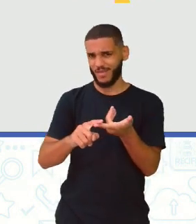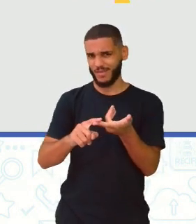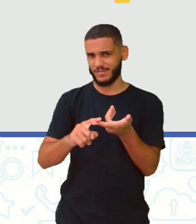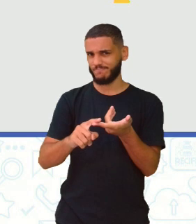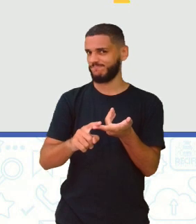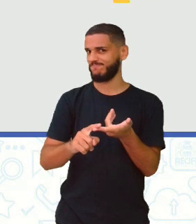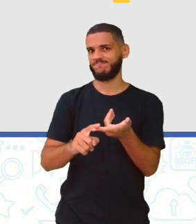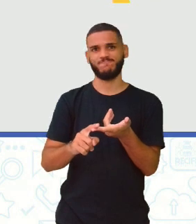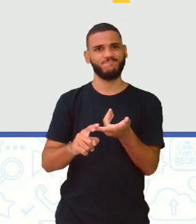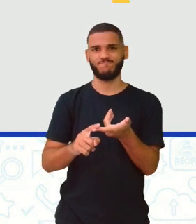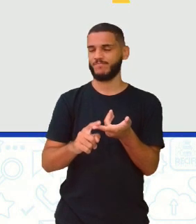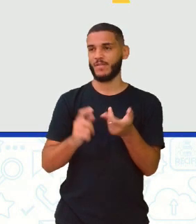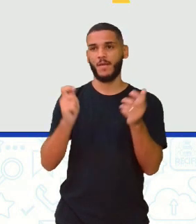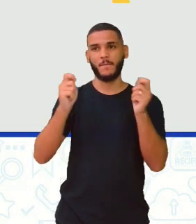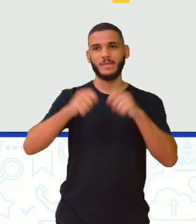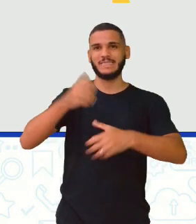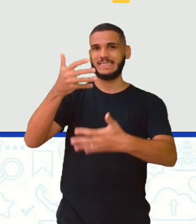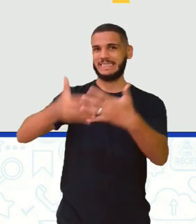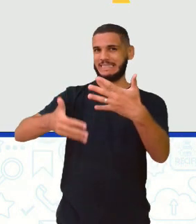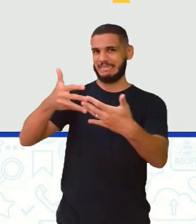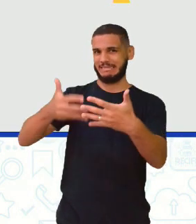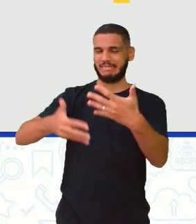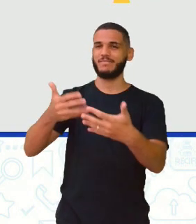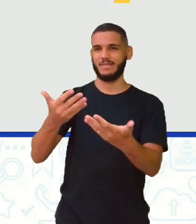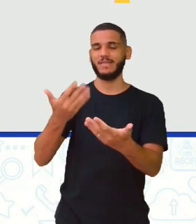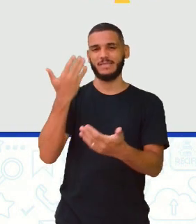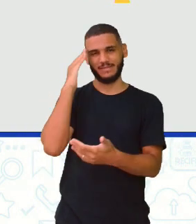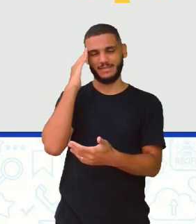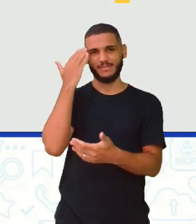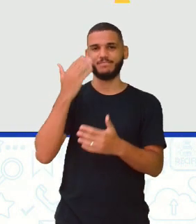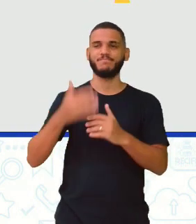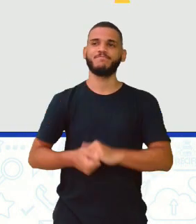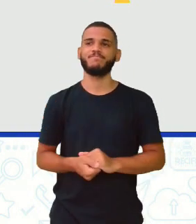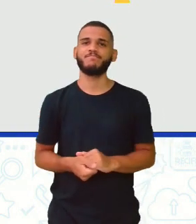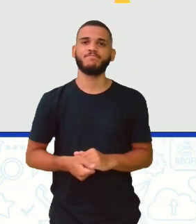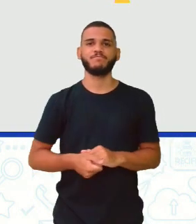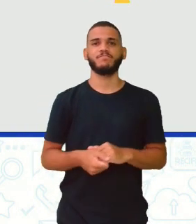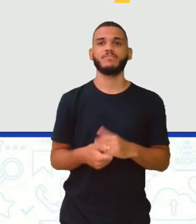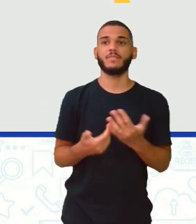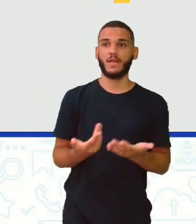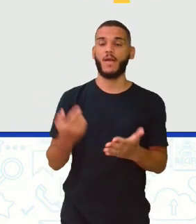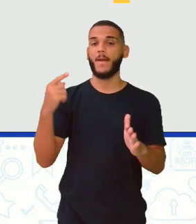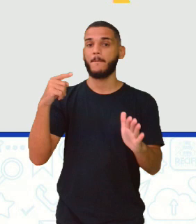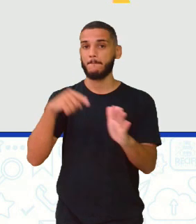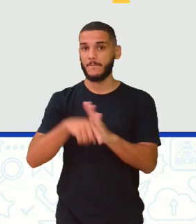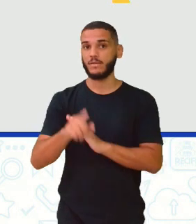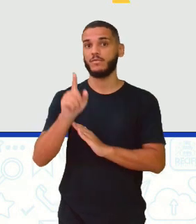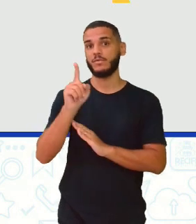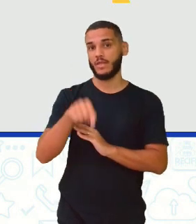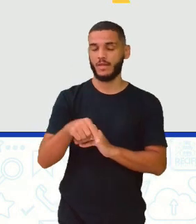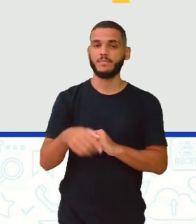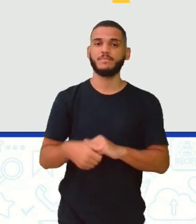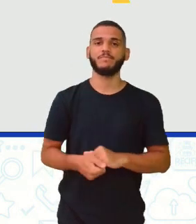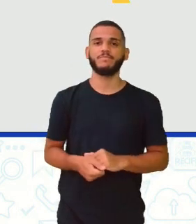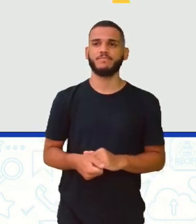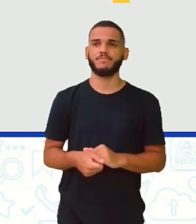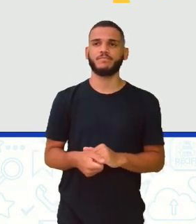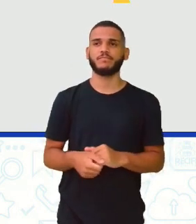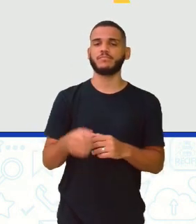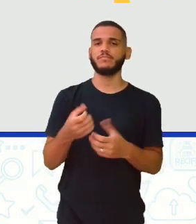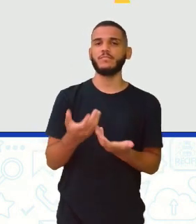A gente pode até se atrapalhar. Bom, a questão primeira é: em